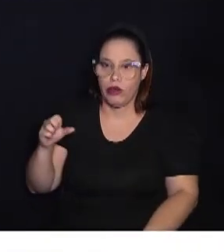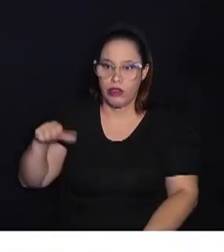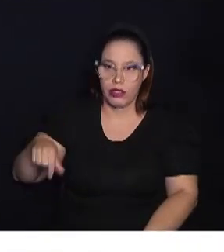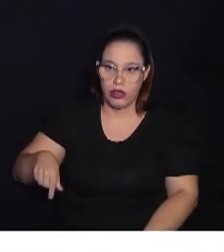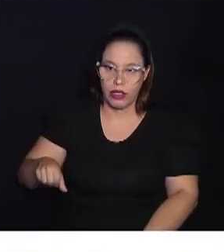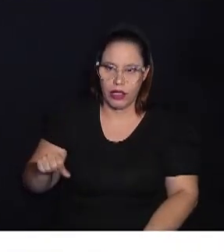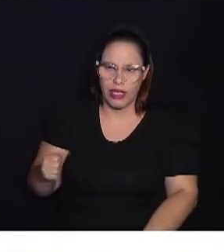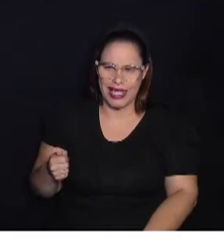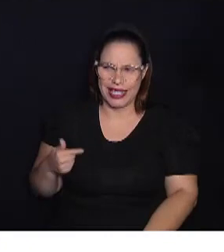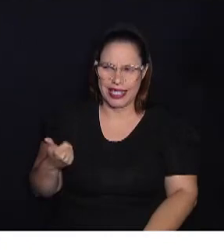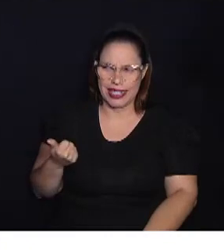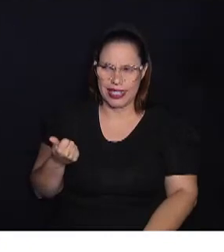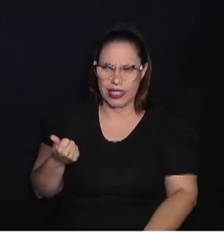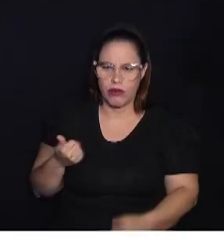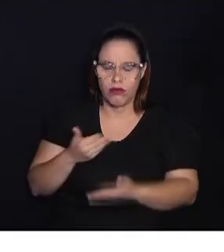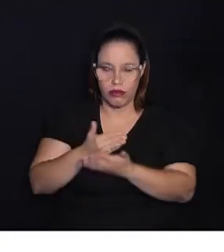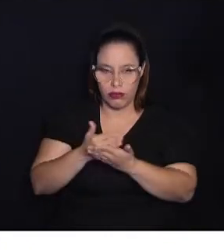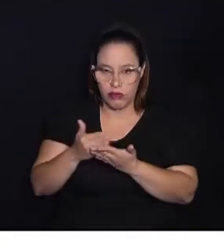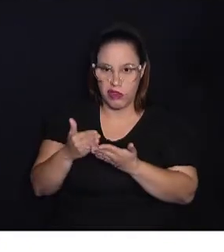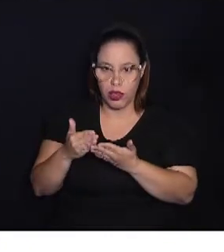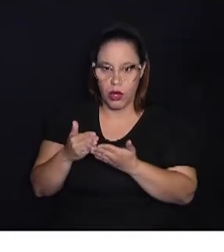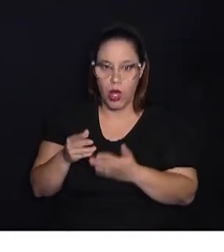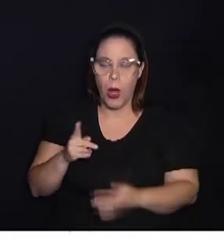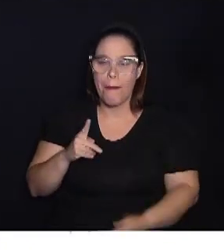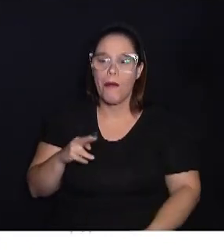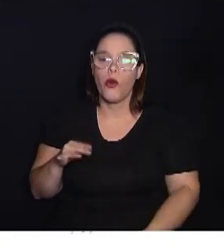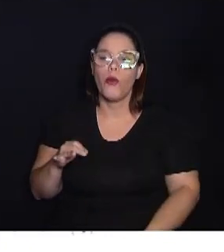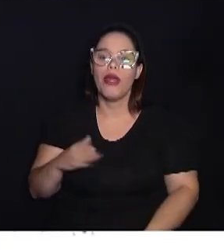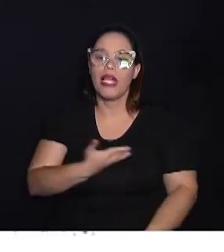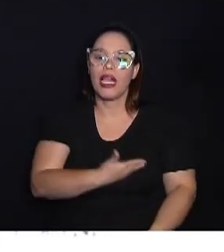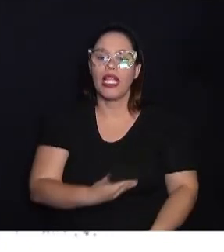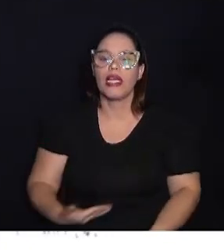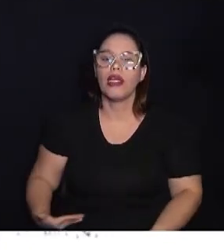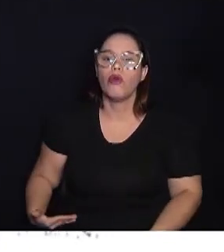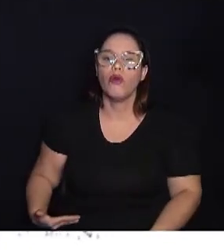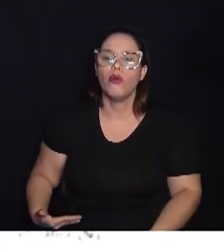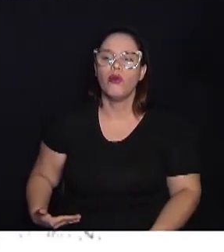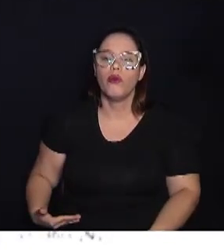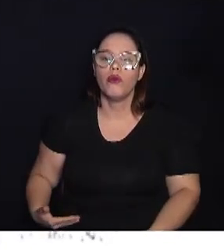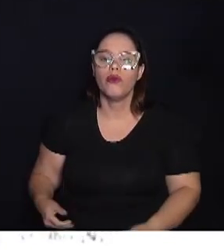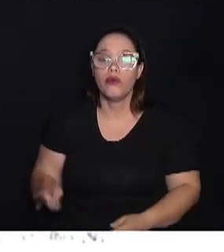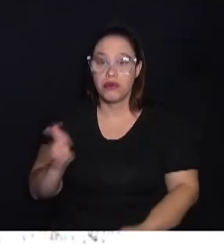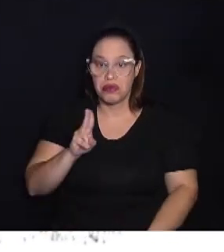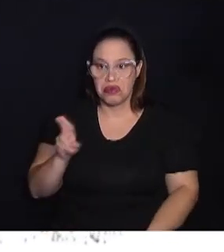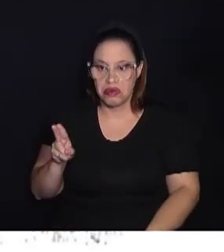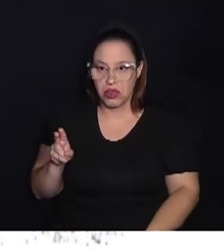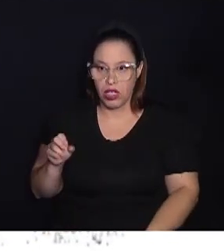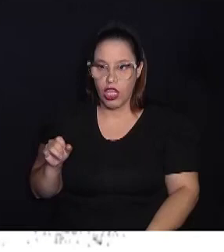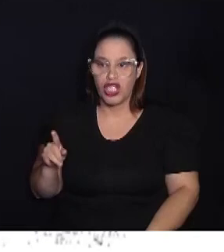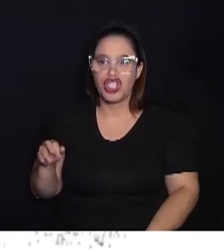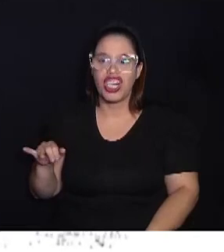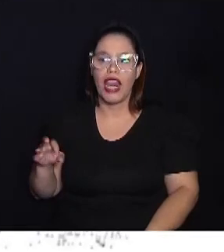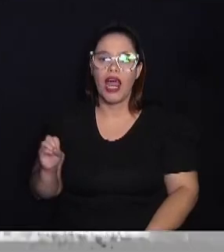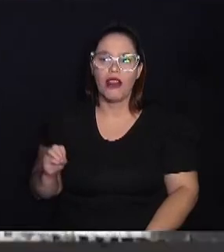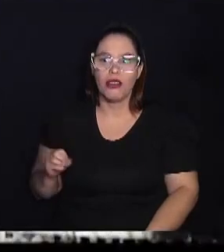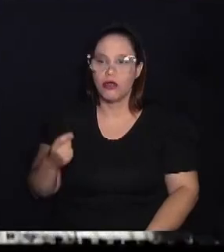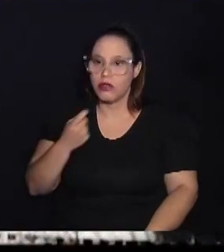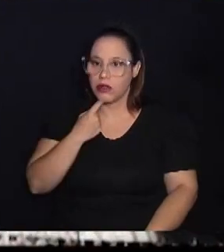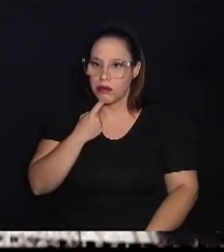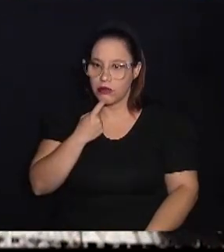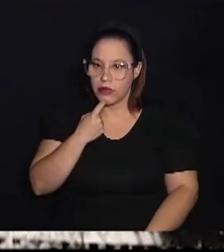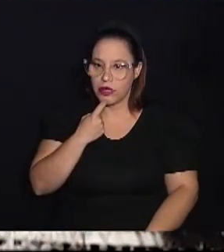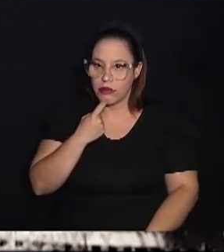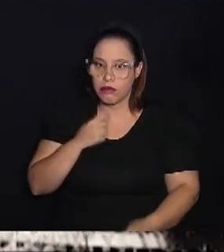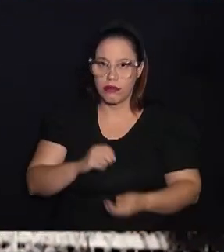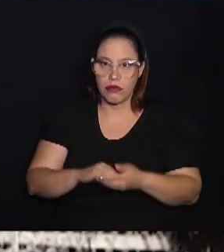1896, passou a funcionar como escola pública estadual, com o nome de Ginásio de Campinas.